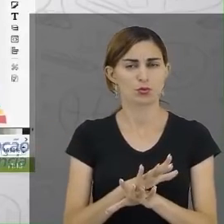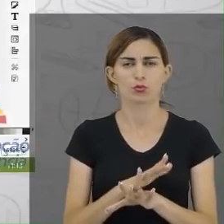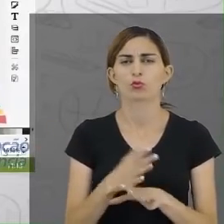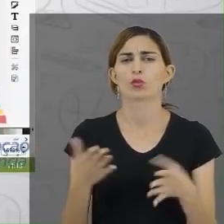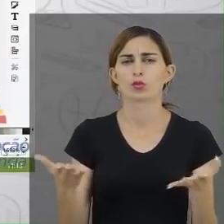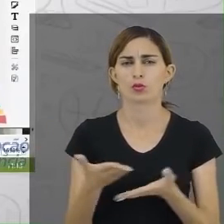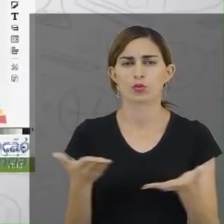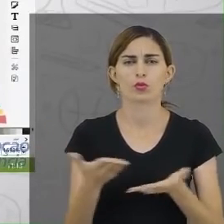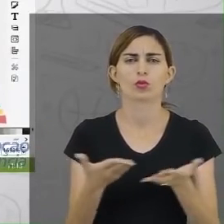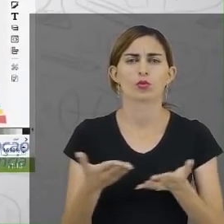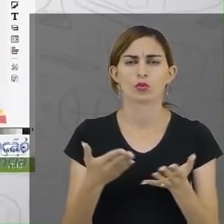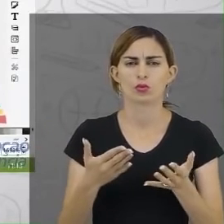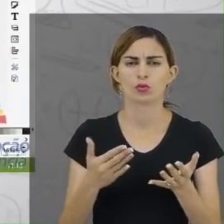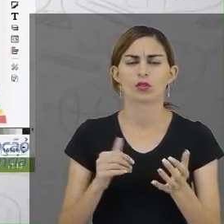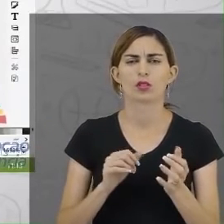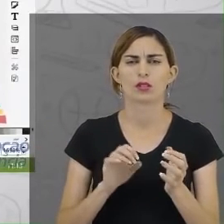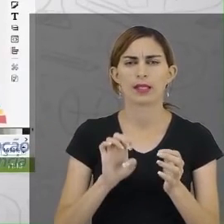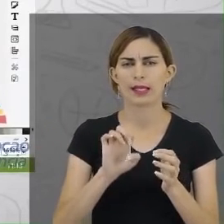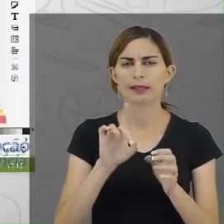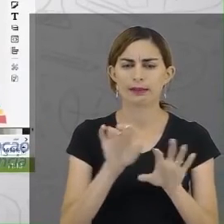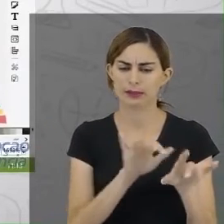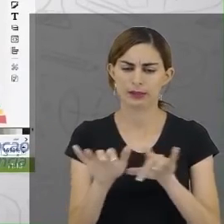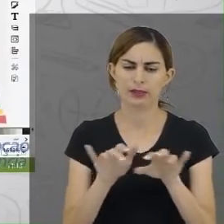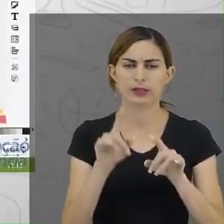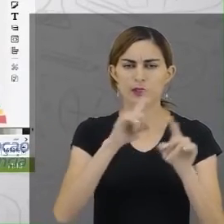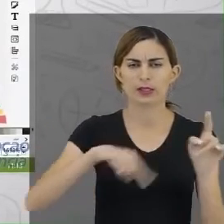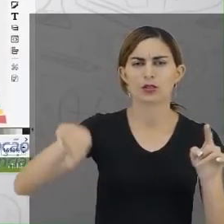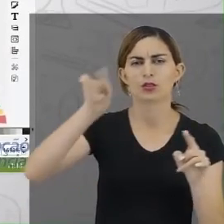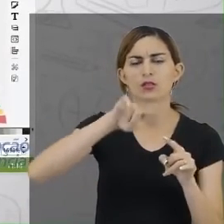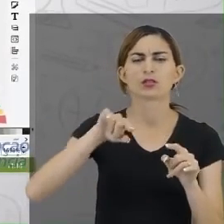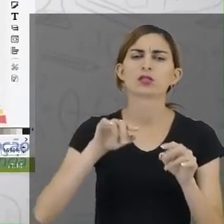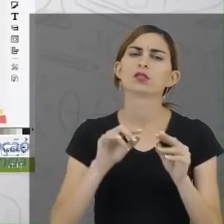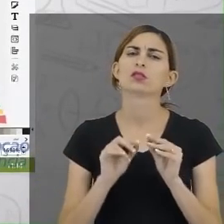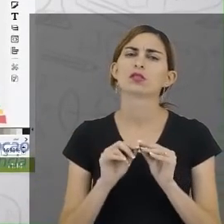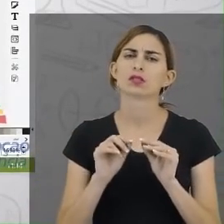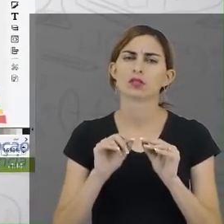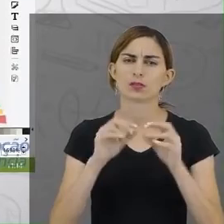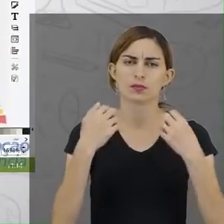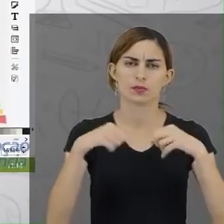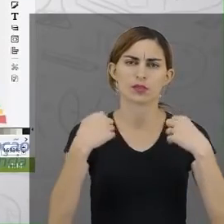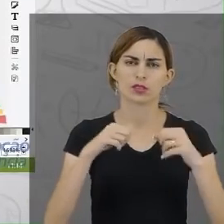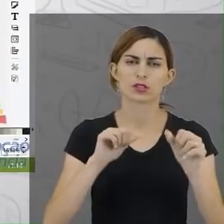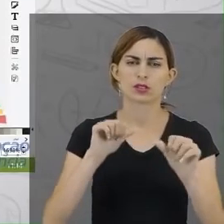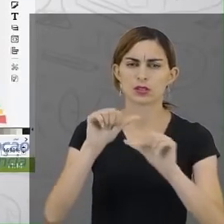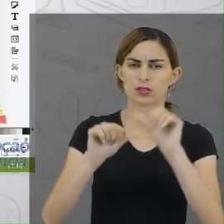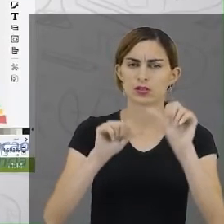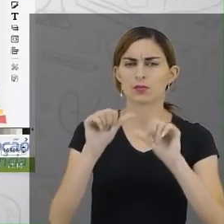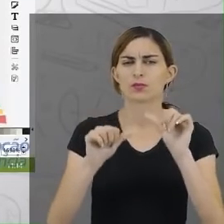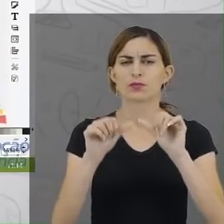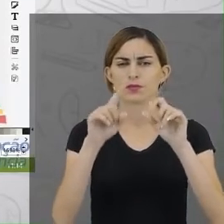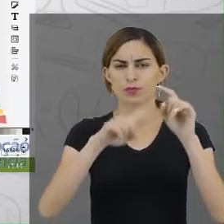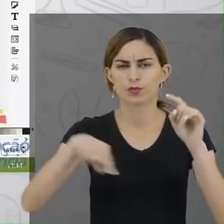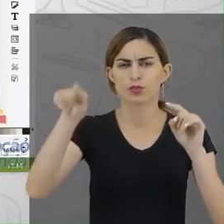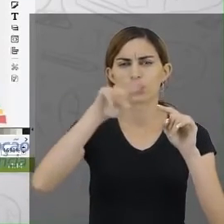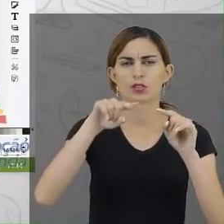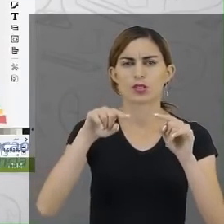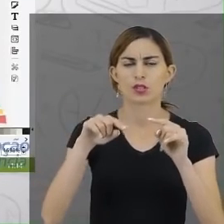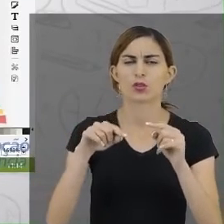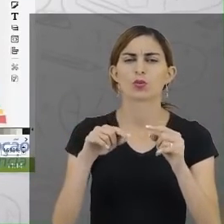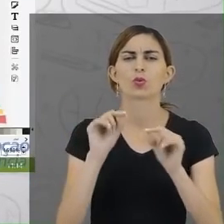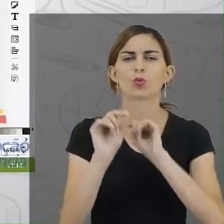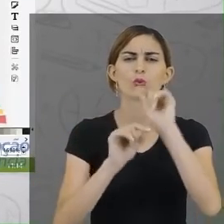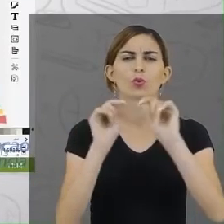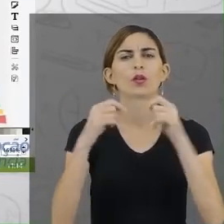Pronto, agora vamos editar esse círculo. Para poder editar esse círculo, temos que transformar esse círculo em